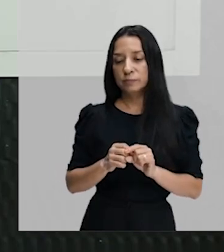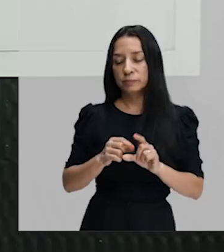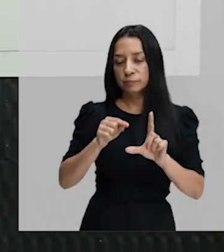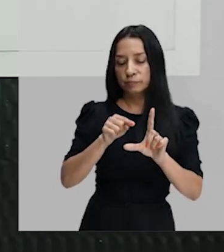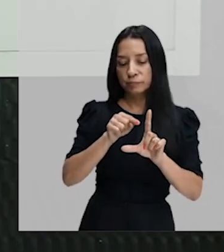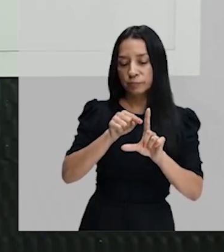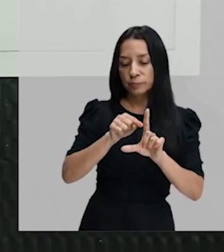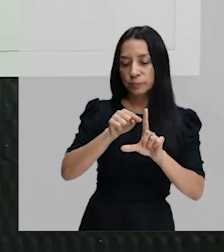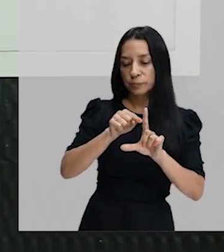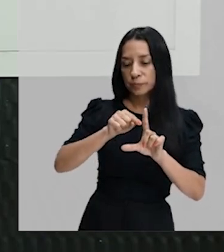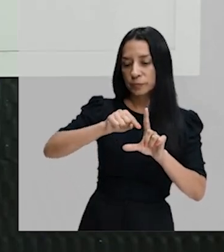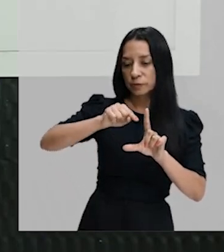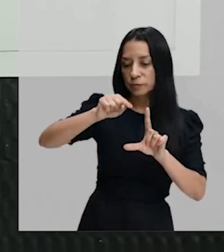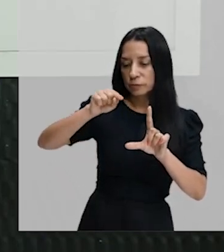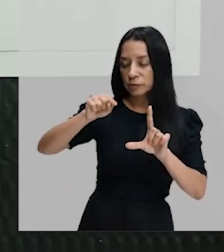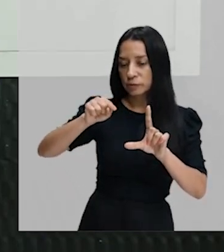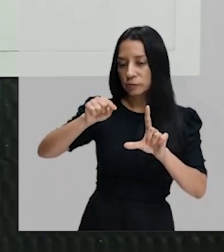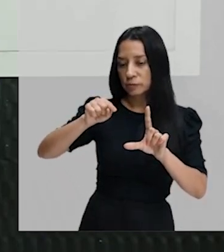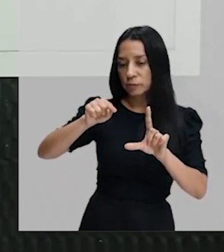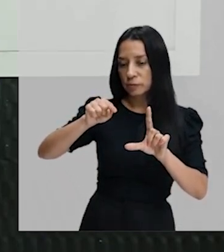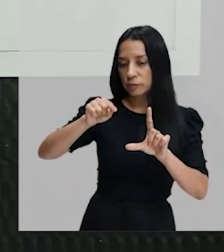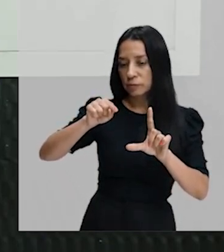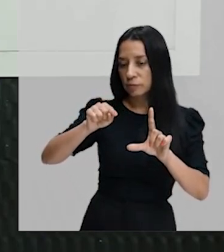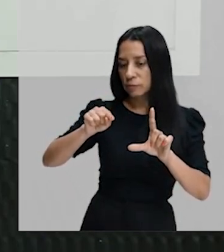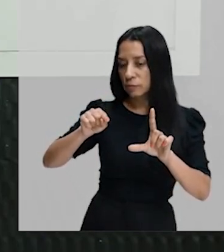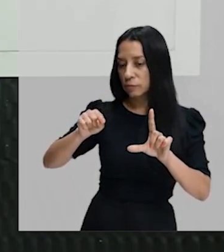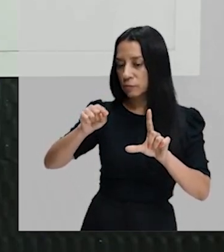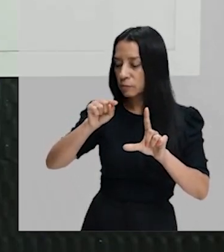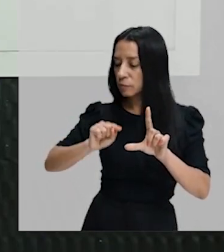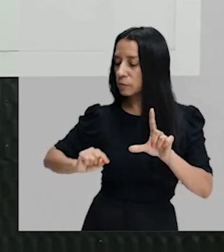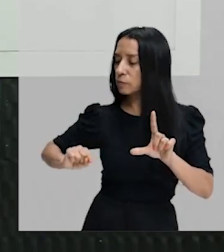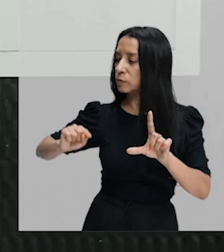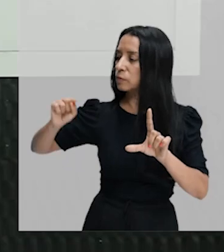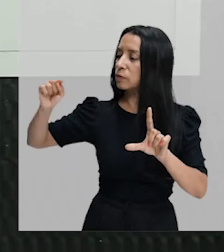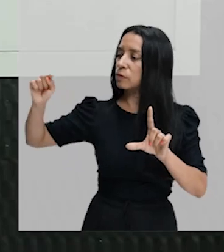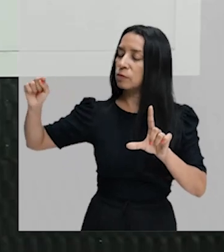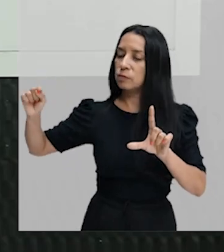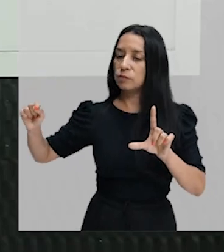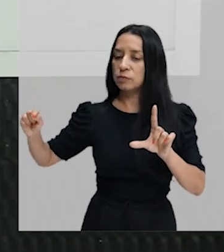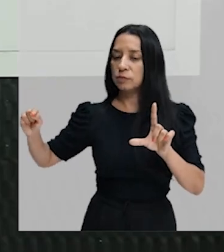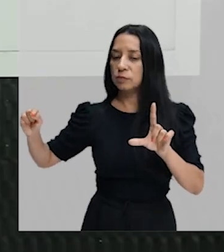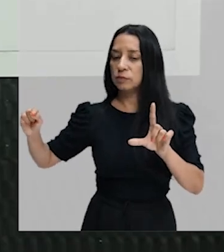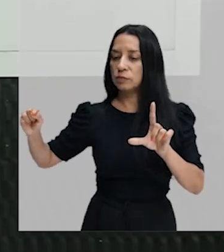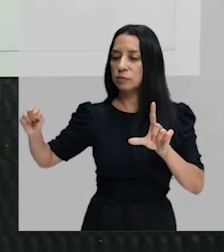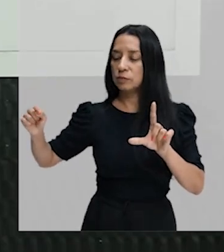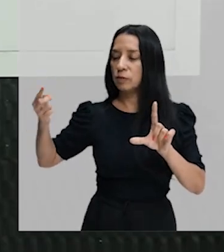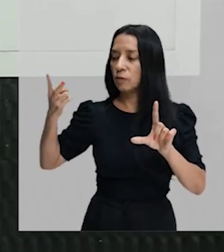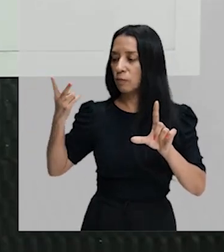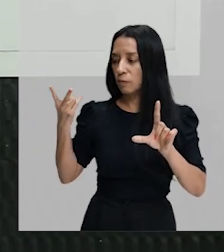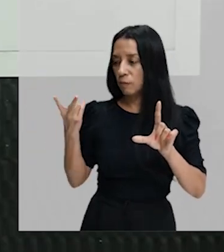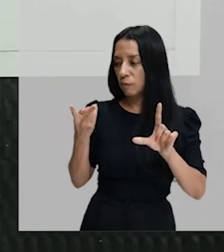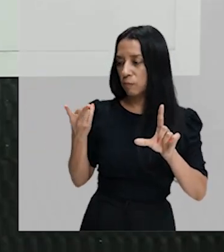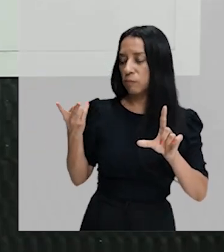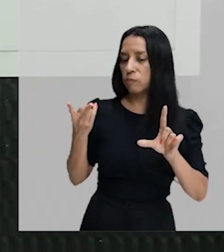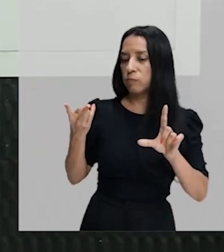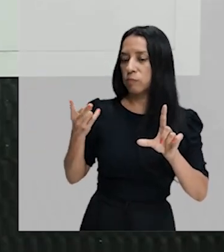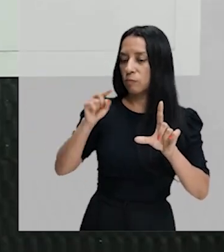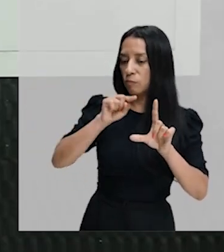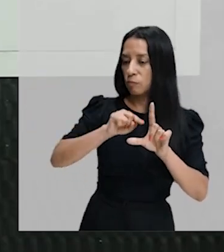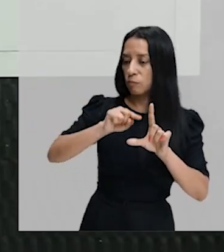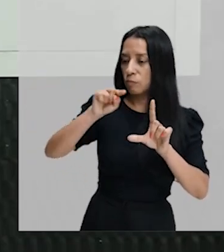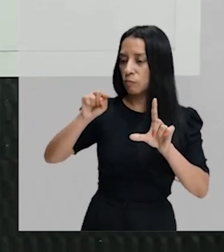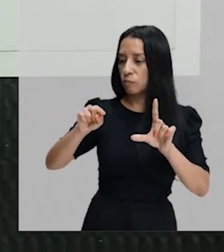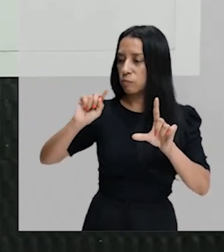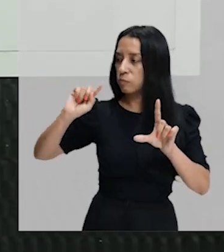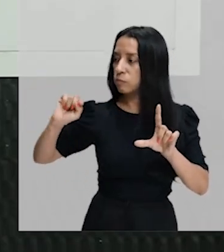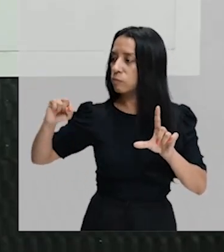ele sai do ponto mais alto né vai até lá embaixo e retorna para o ponto mais alto novamente tá